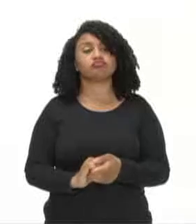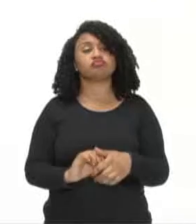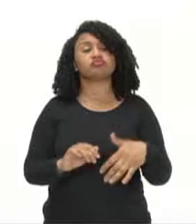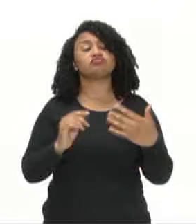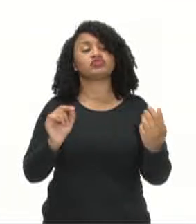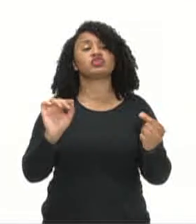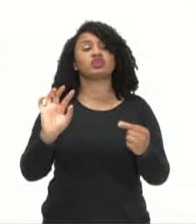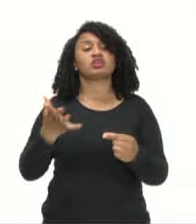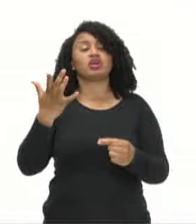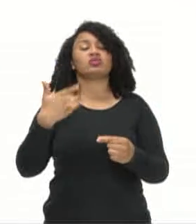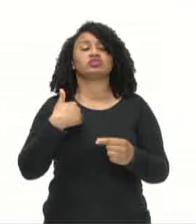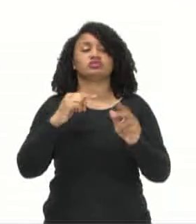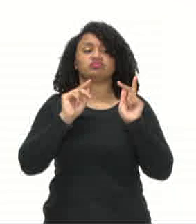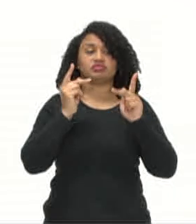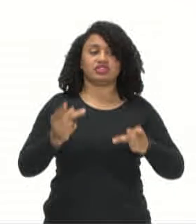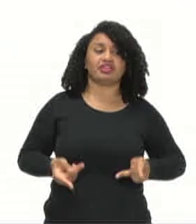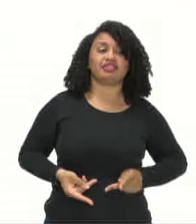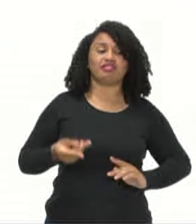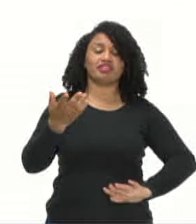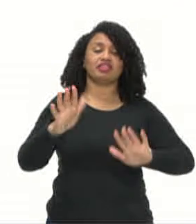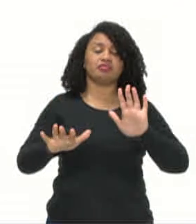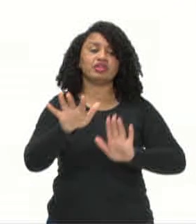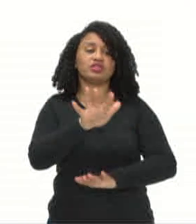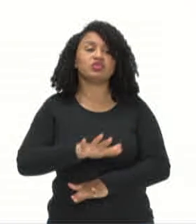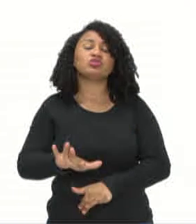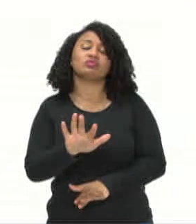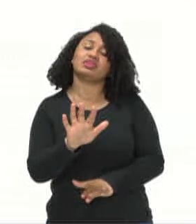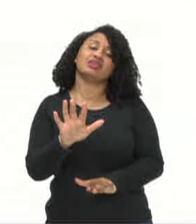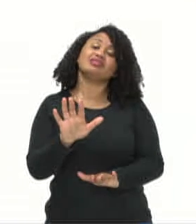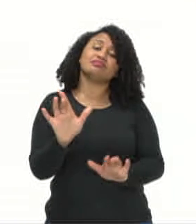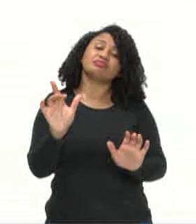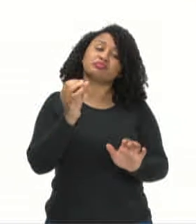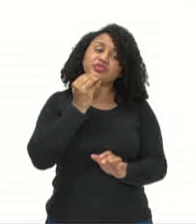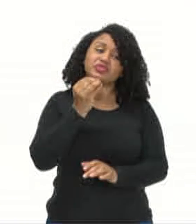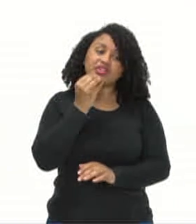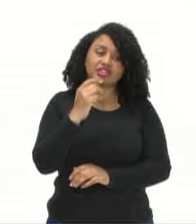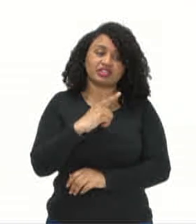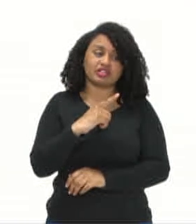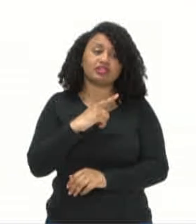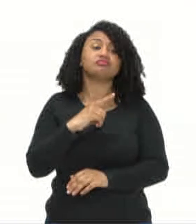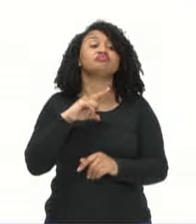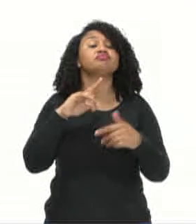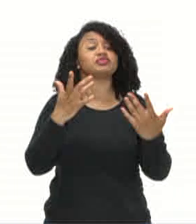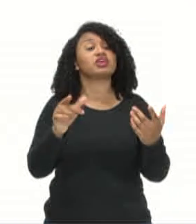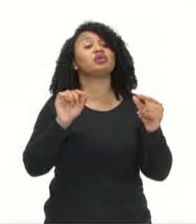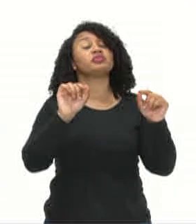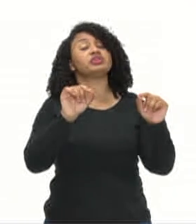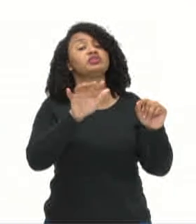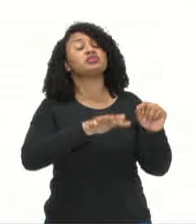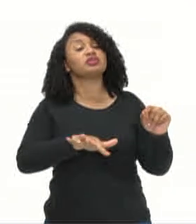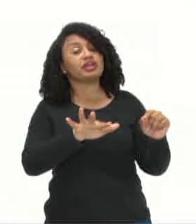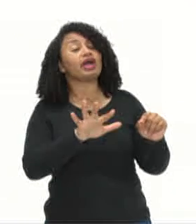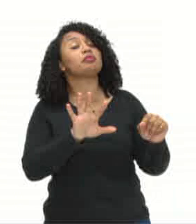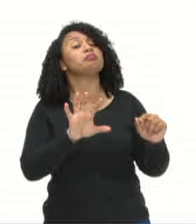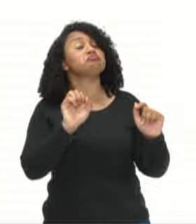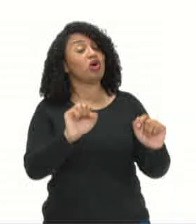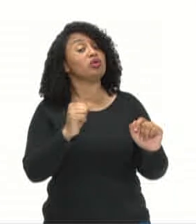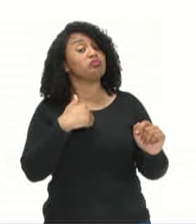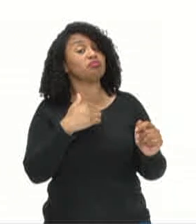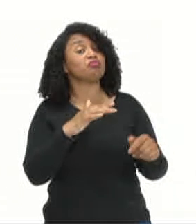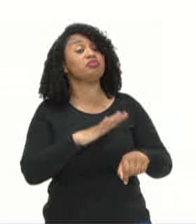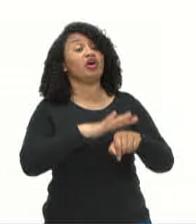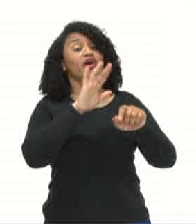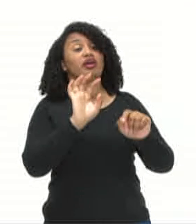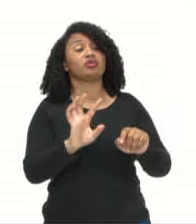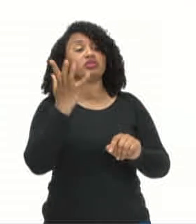humanos dependem de circunstâncias fortuitas e indiferentes. Chame a isto acaso ou providência.